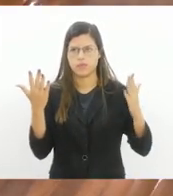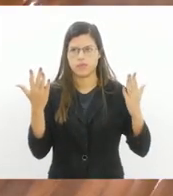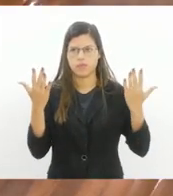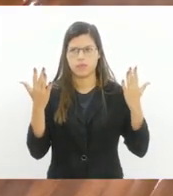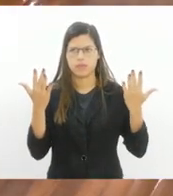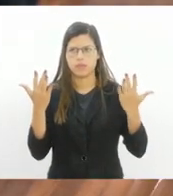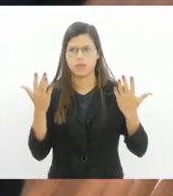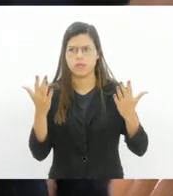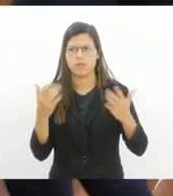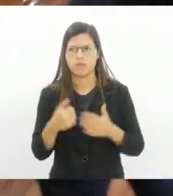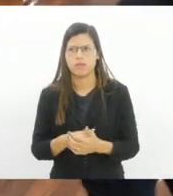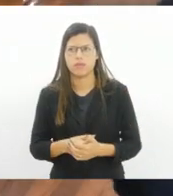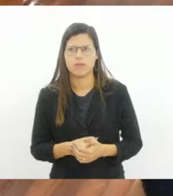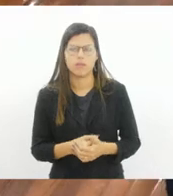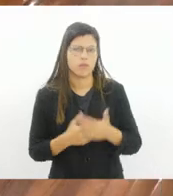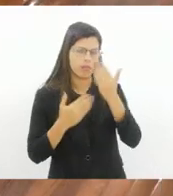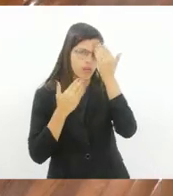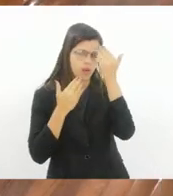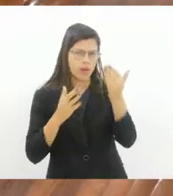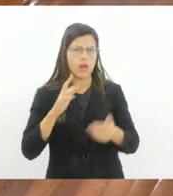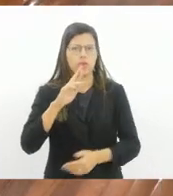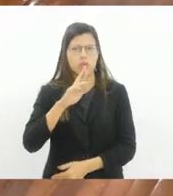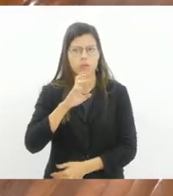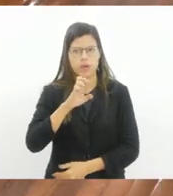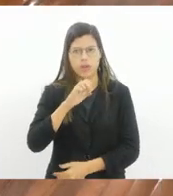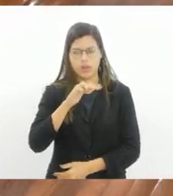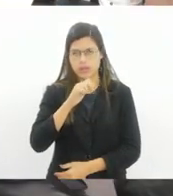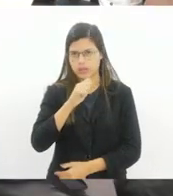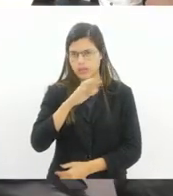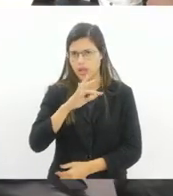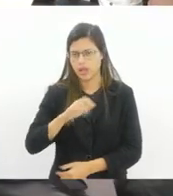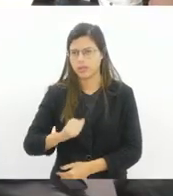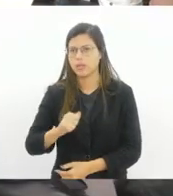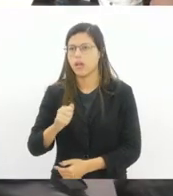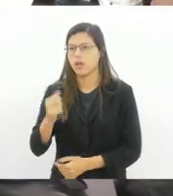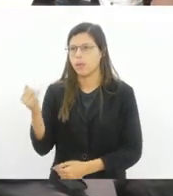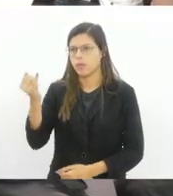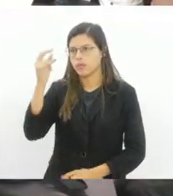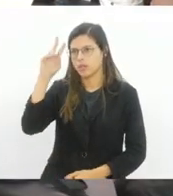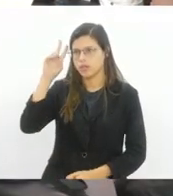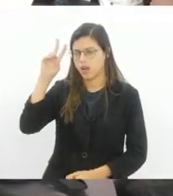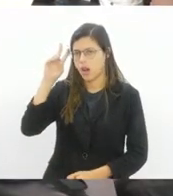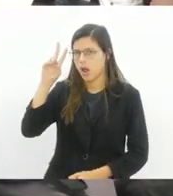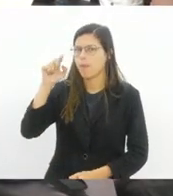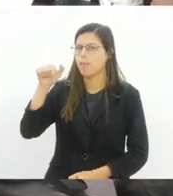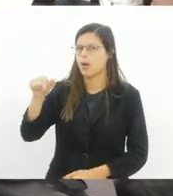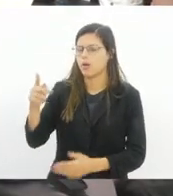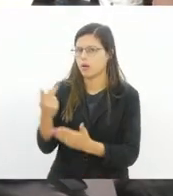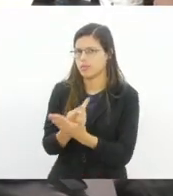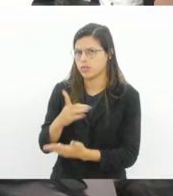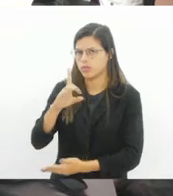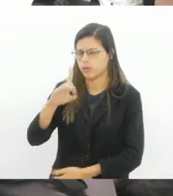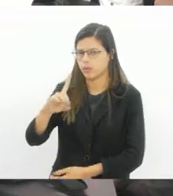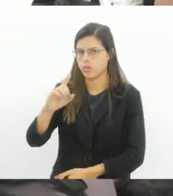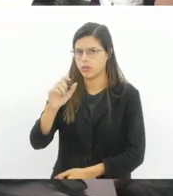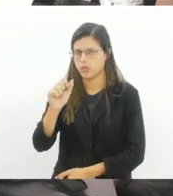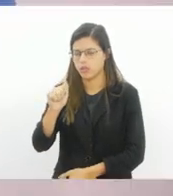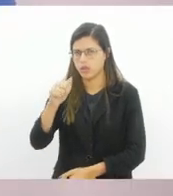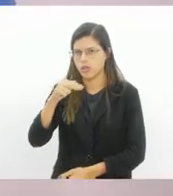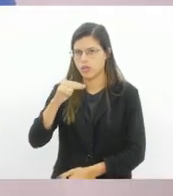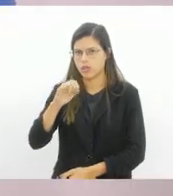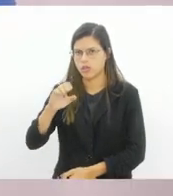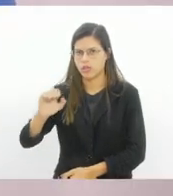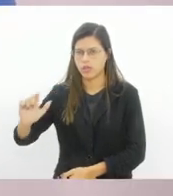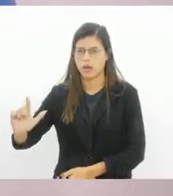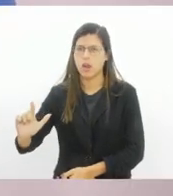Muito obrigada, Renata Lira. É super importante lembrar esse caso do Daniel Alves, que nos